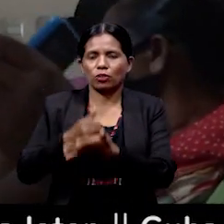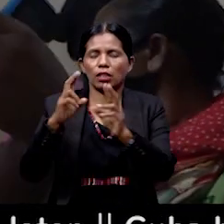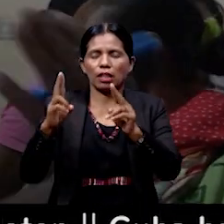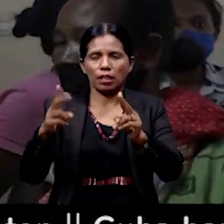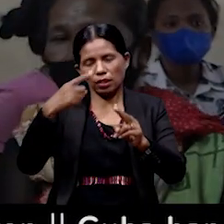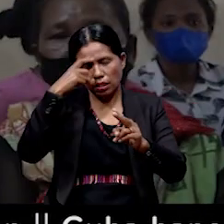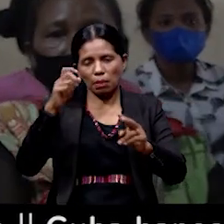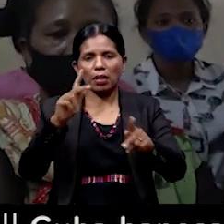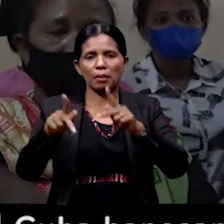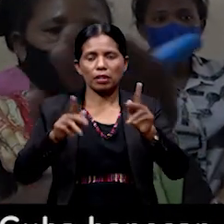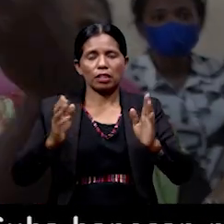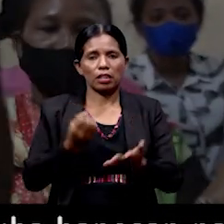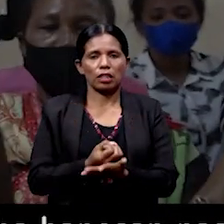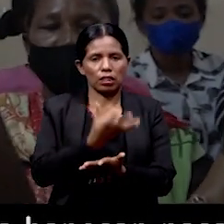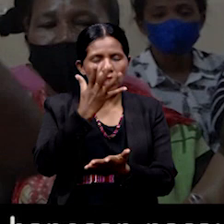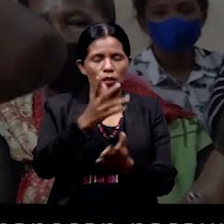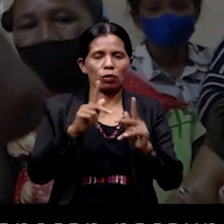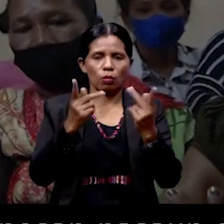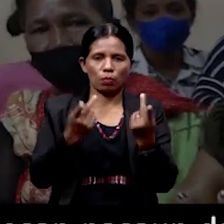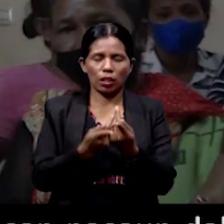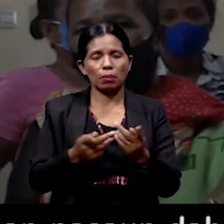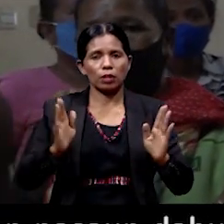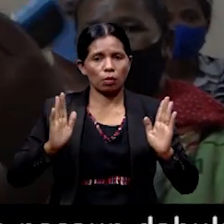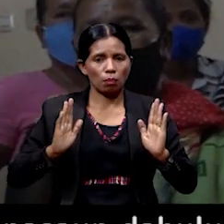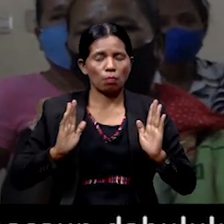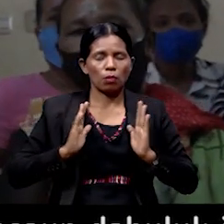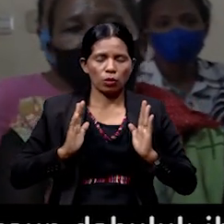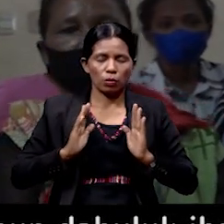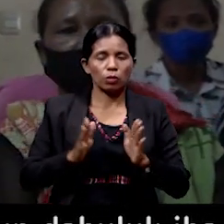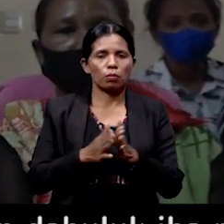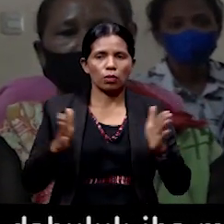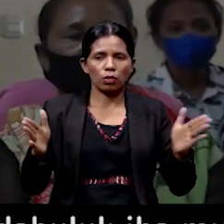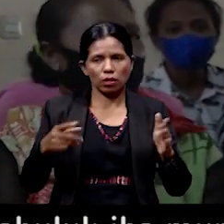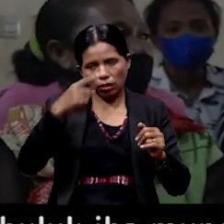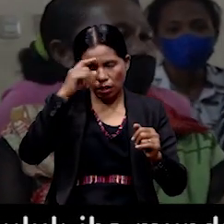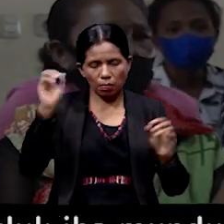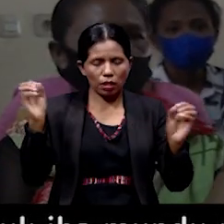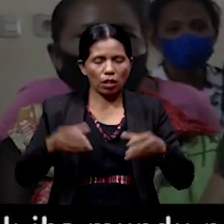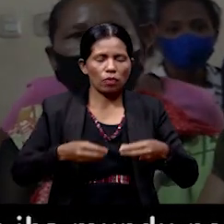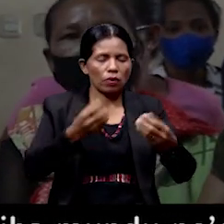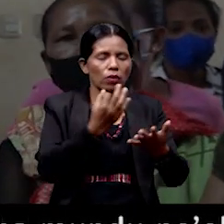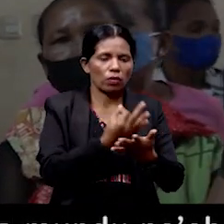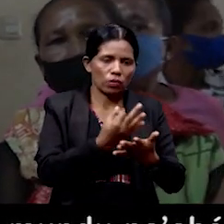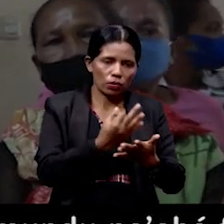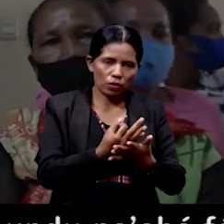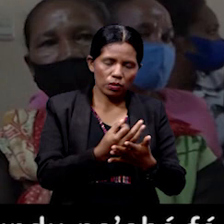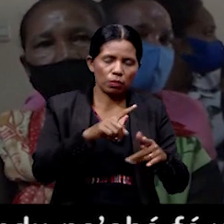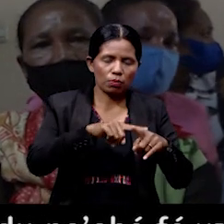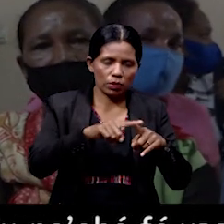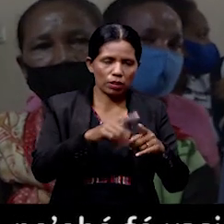ema pessoal ida-ida ho companhia kik lokal Sirane. Tambah lakui po bursa buat rumah atau sira impere tian